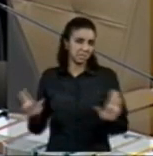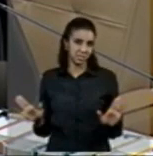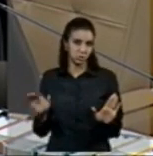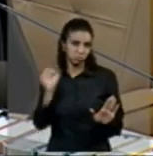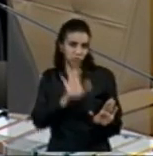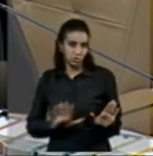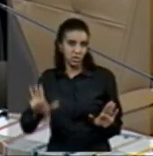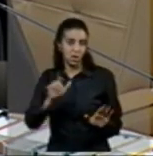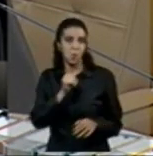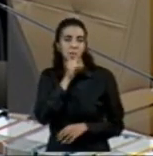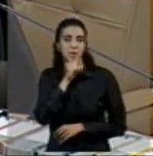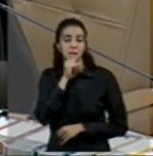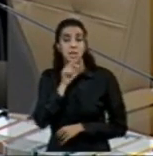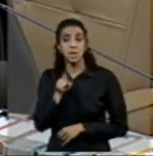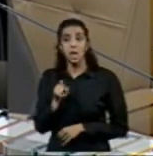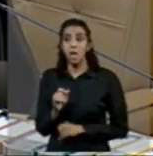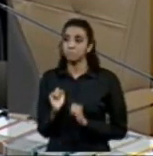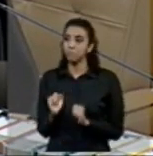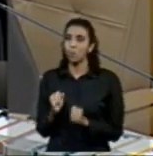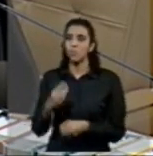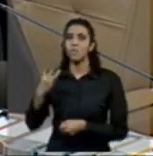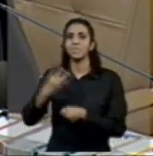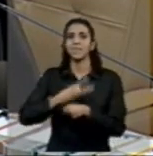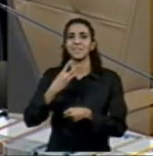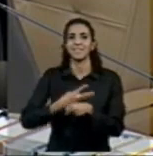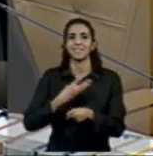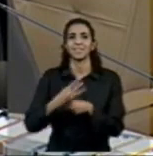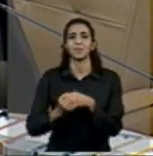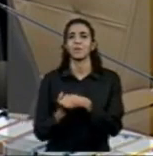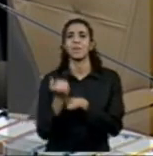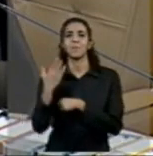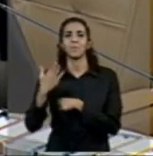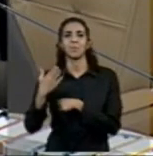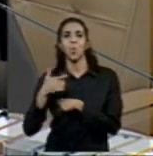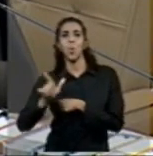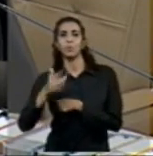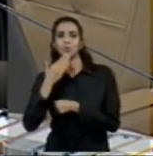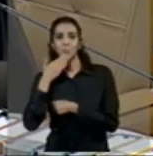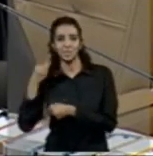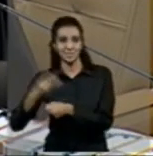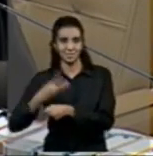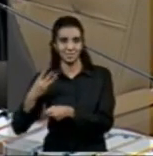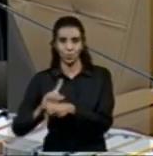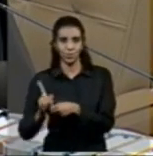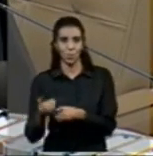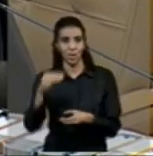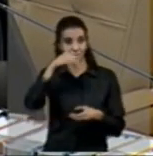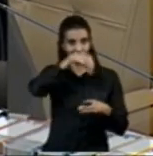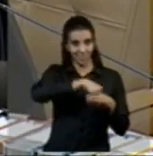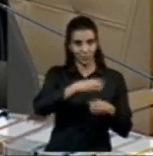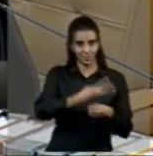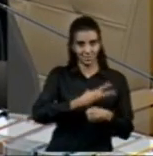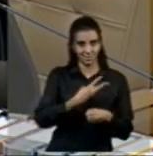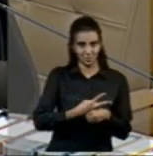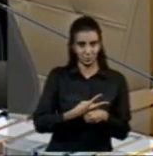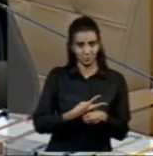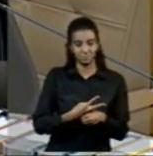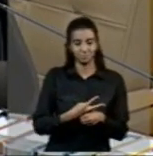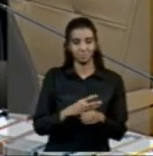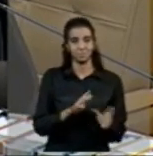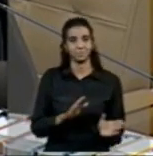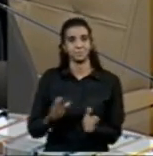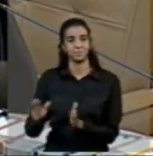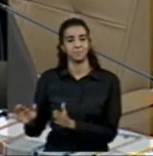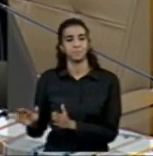de terceirização externa e não da terceirização interna. Em sentido